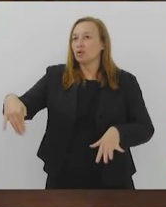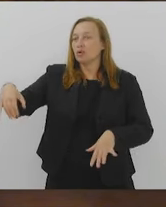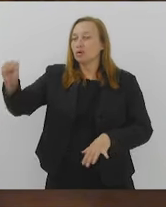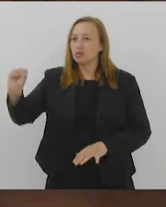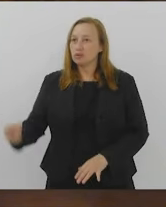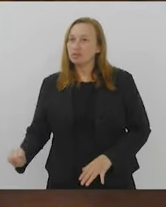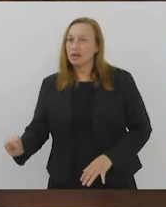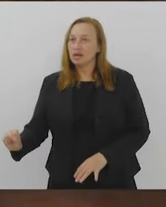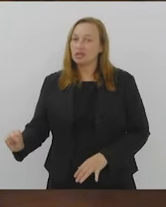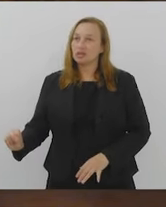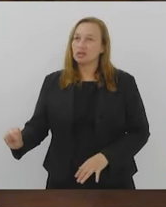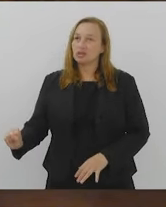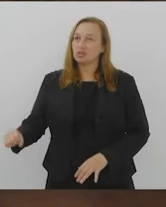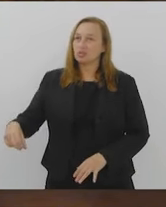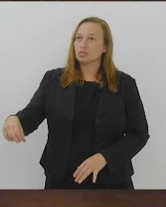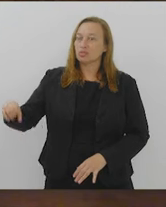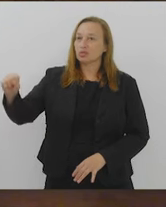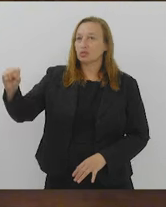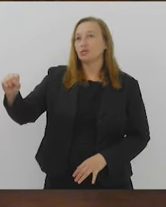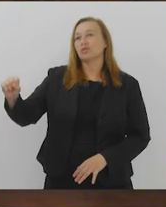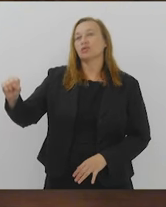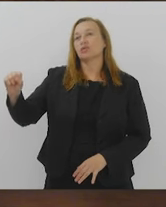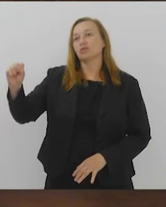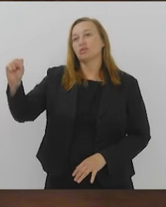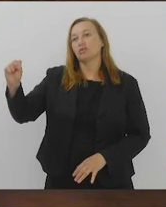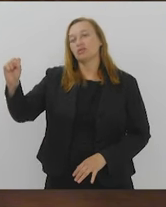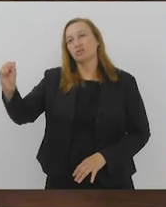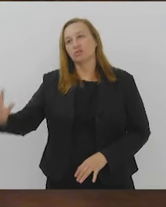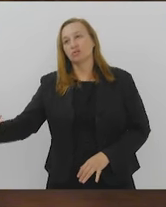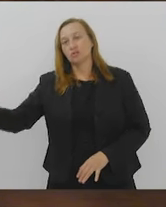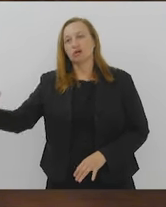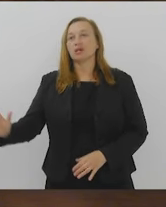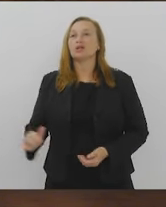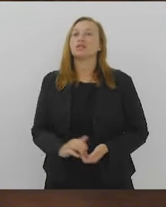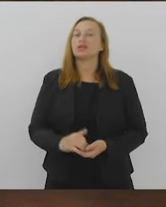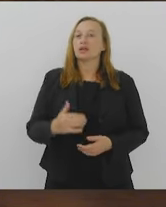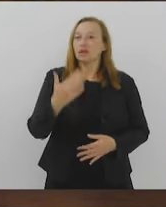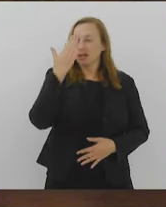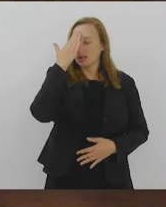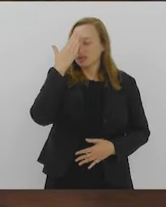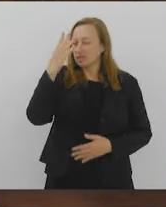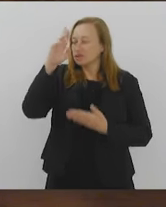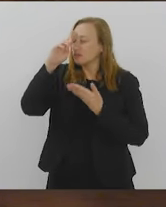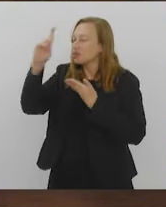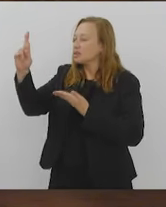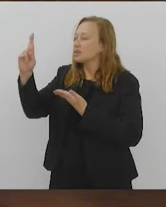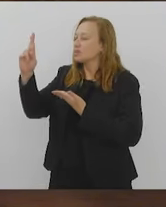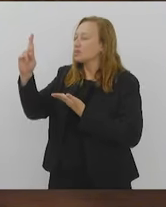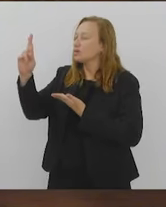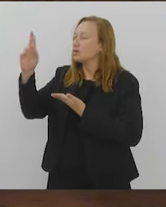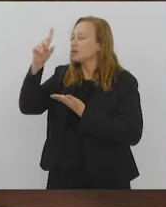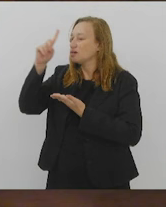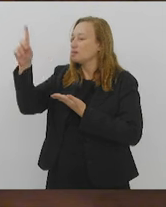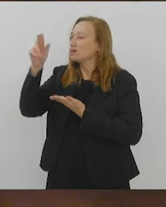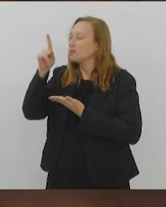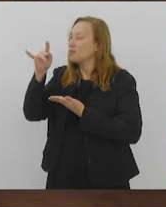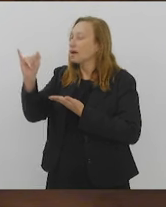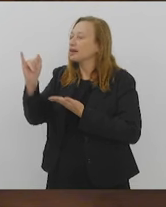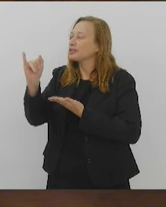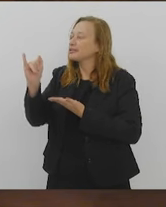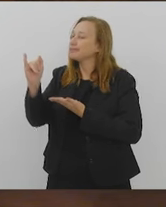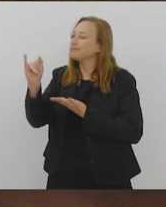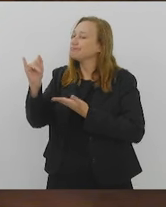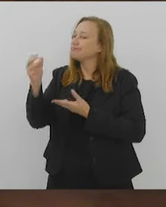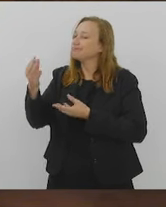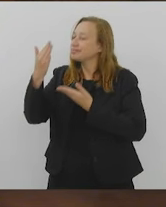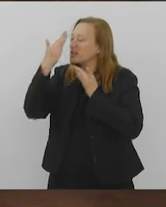parte toda foi a Igreja de São Cristóvão. Agradeçamos ao Senhor. Senhor nosso Deus, nosso Pai, te damos